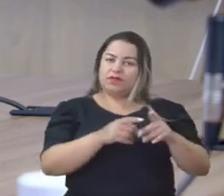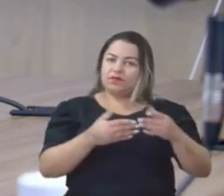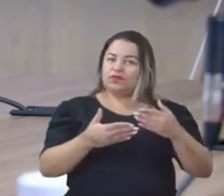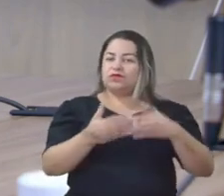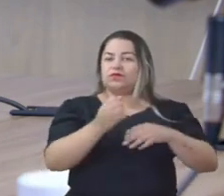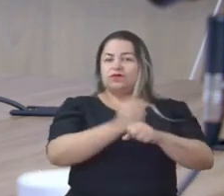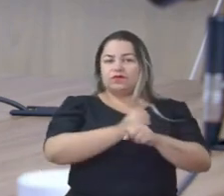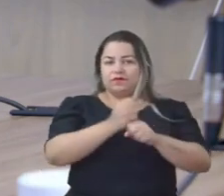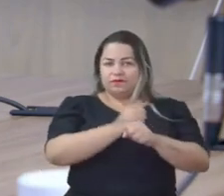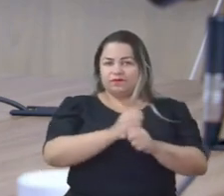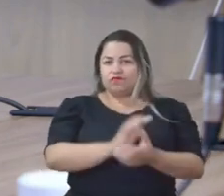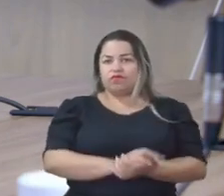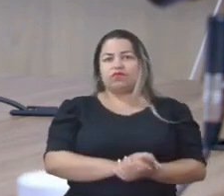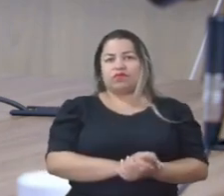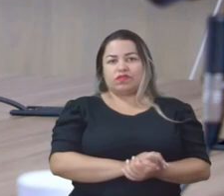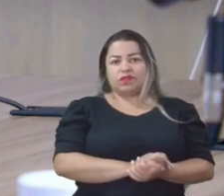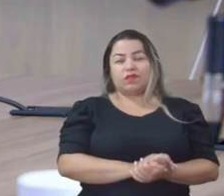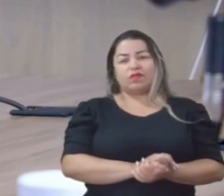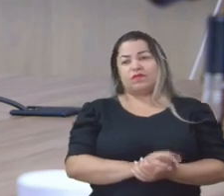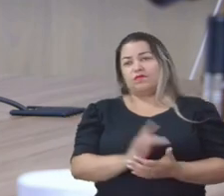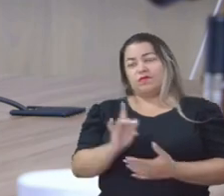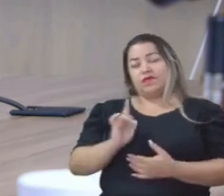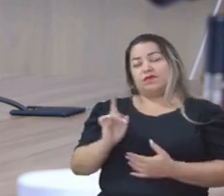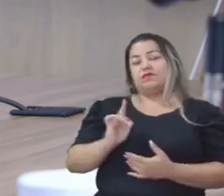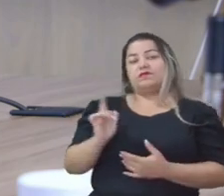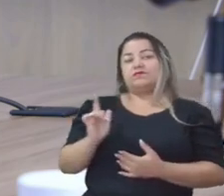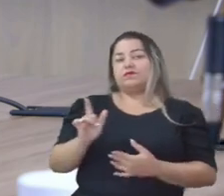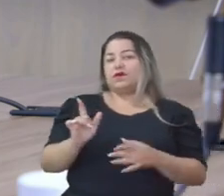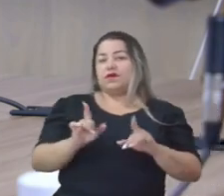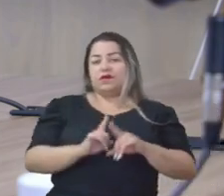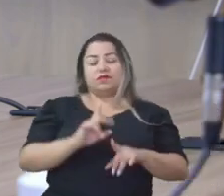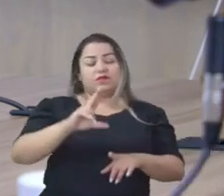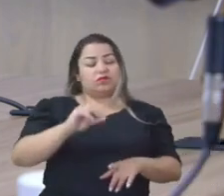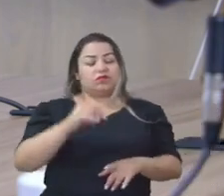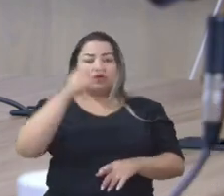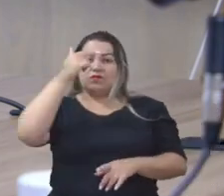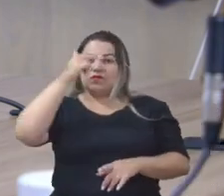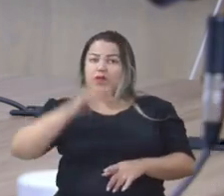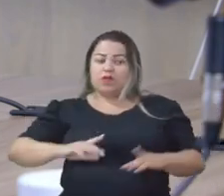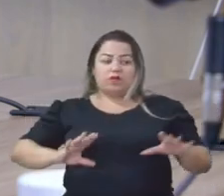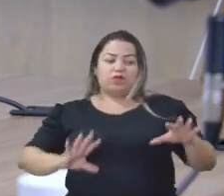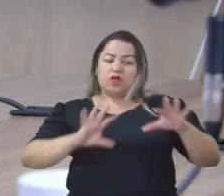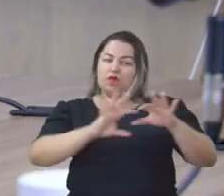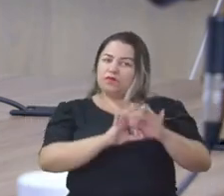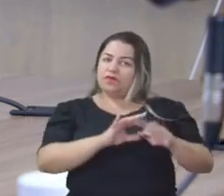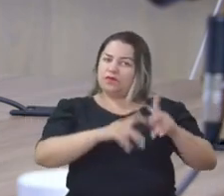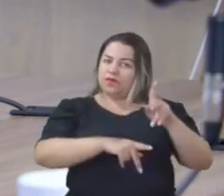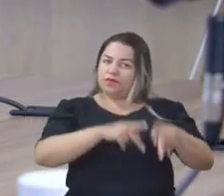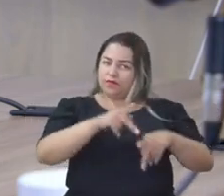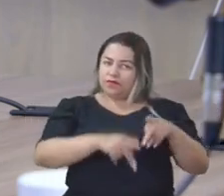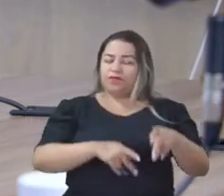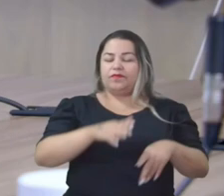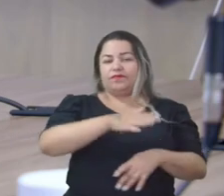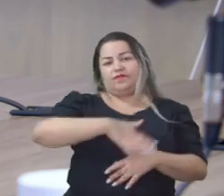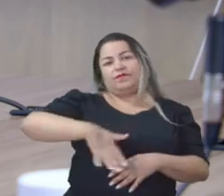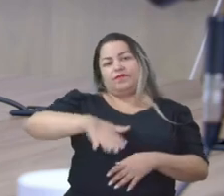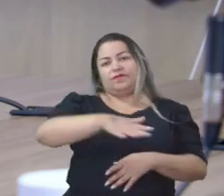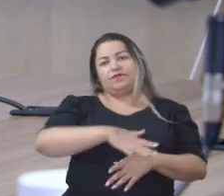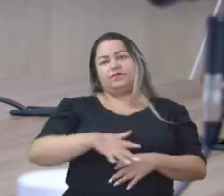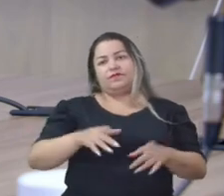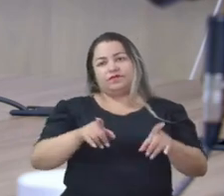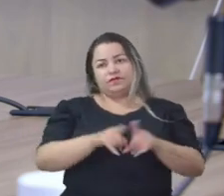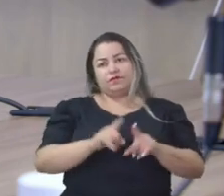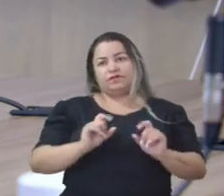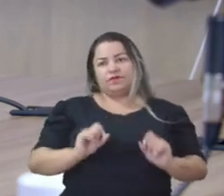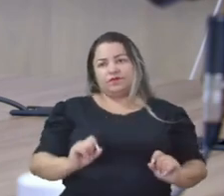assim? Acaba sendo superficial, sabe? Mas, novamente, é algo muito ligado ao meu povo. Claro que dá para fazer algumas coisas, mas acaba